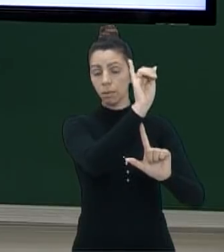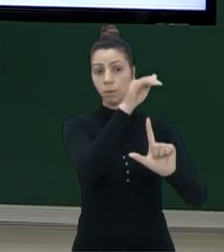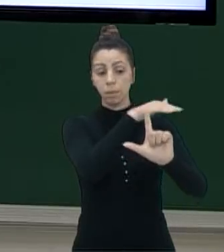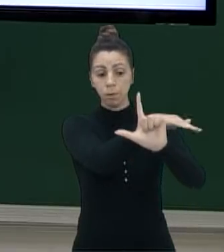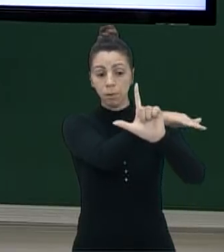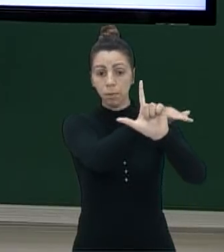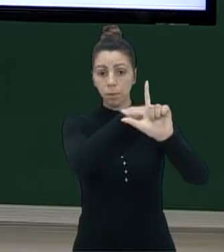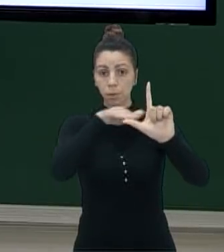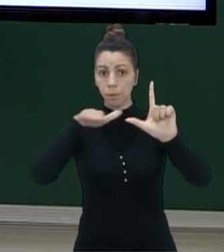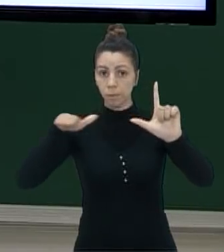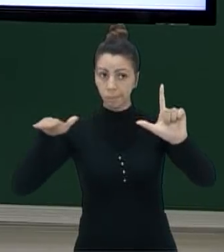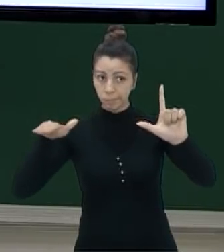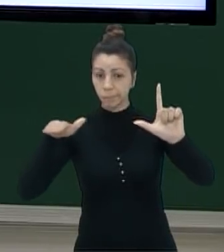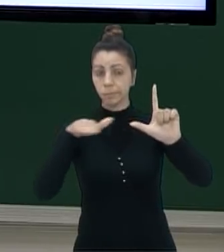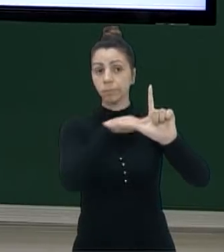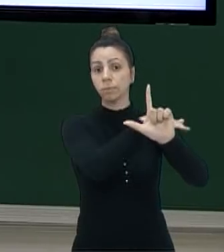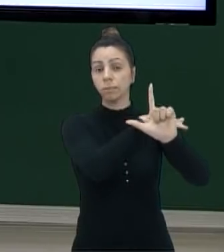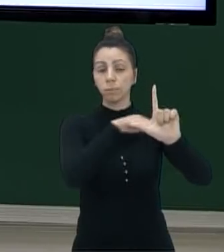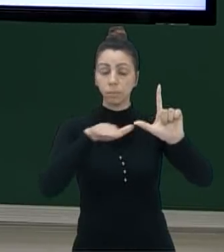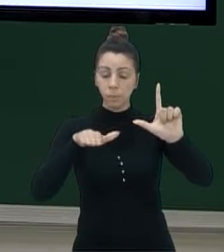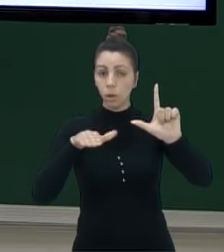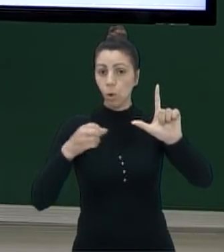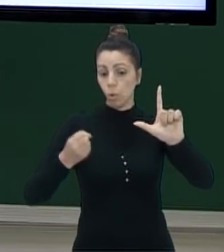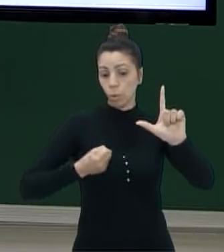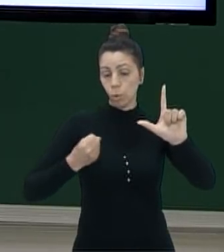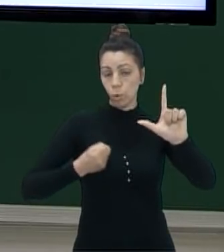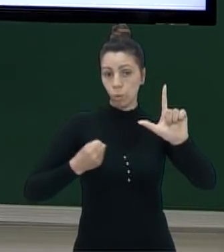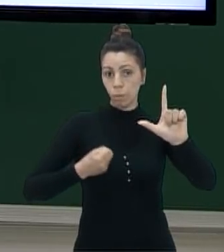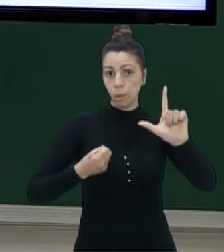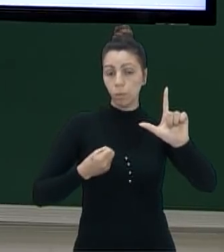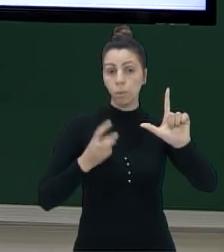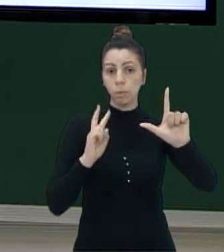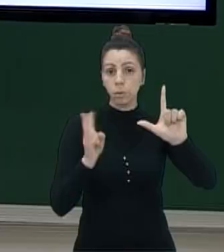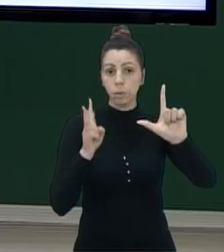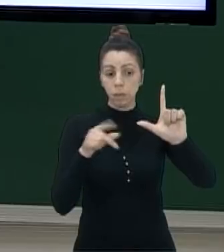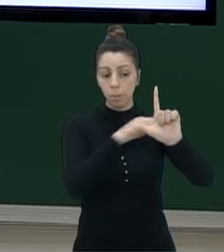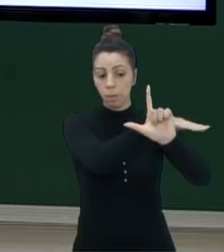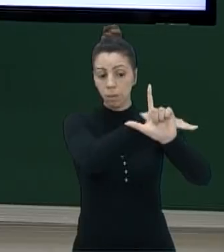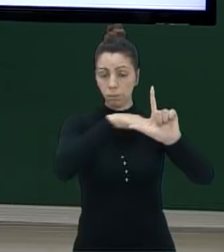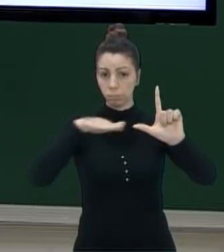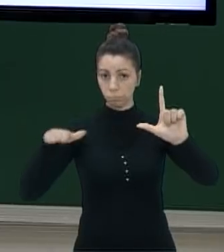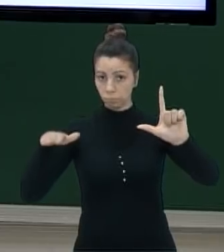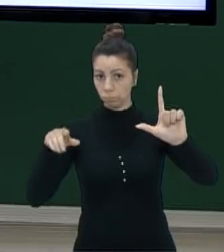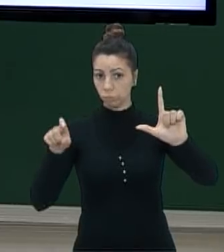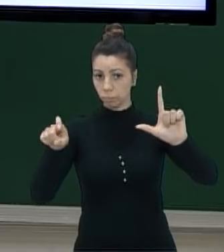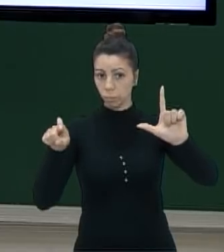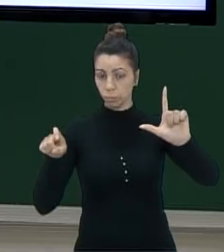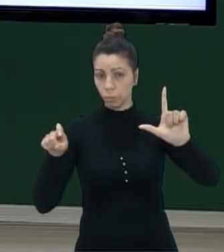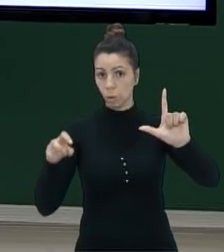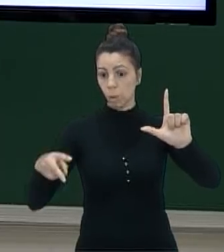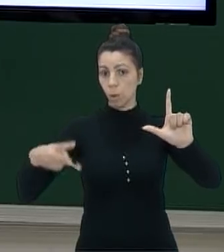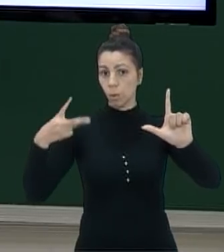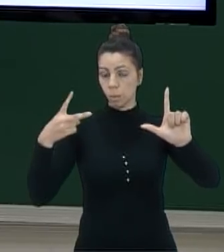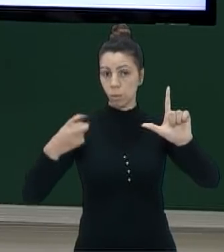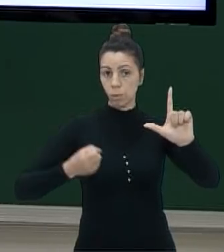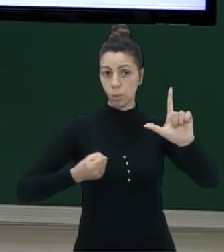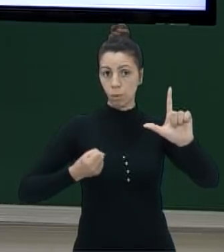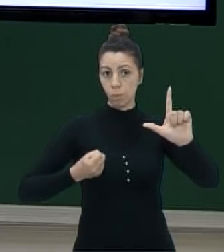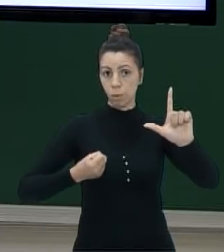primeiro referencial que ele passa, o primeiro ponto é no X e o segundo ponto é no